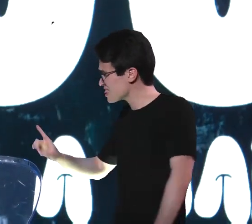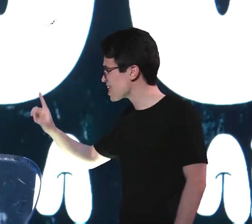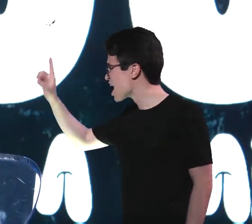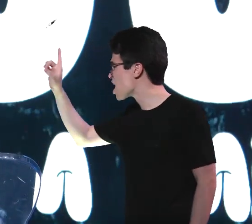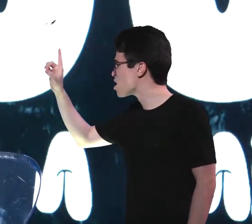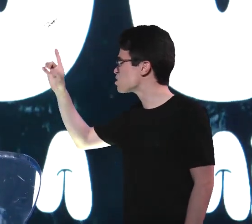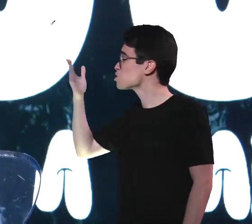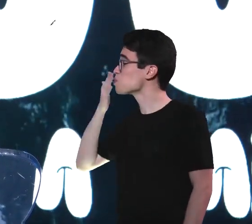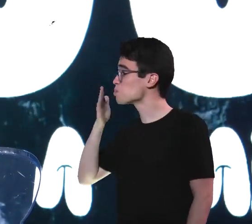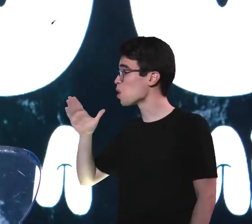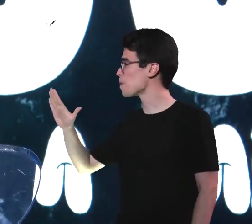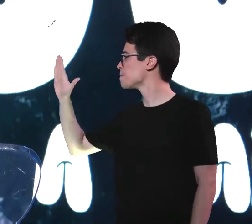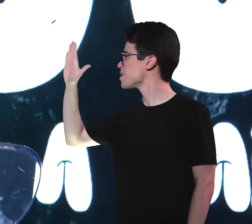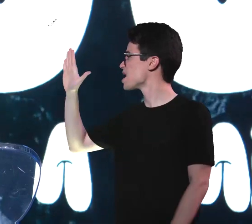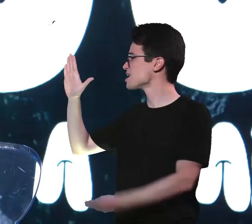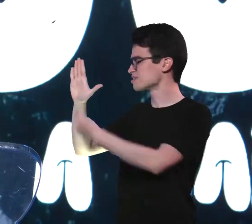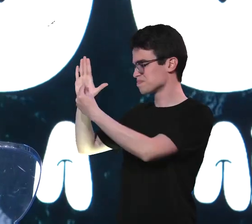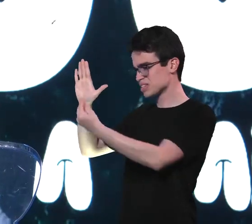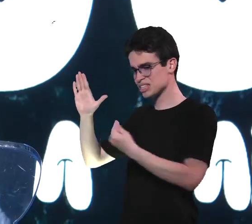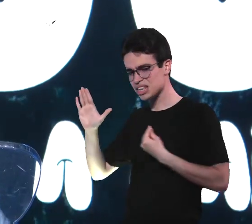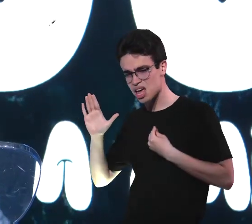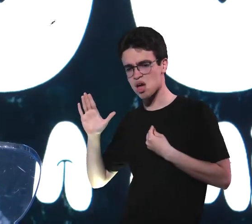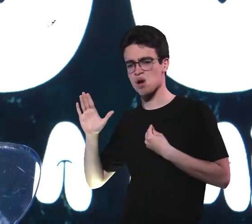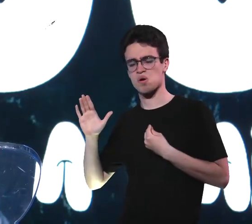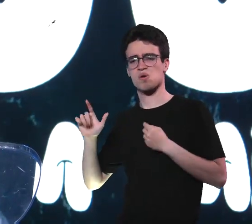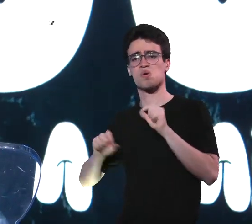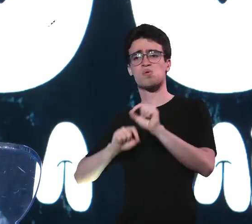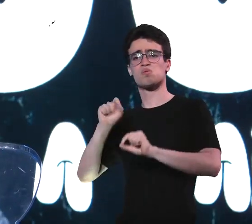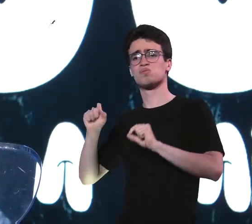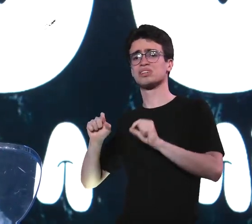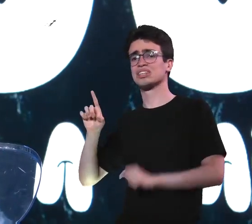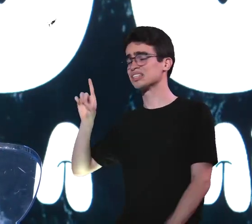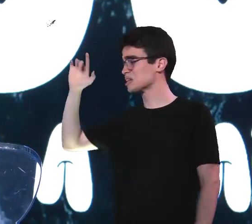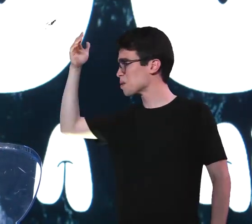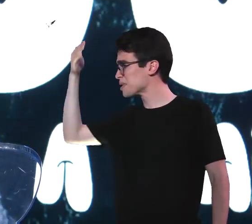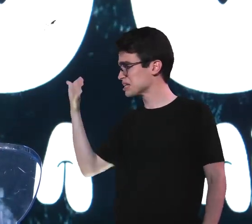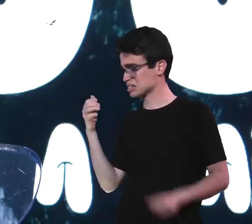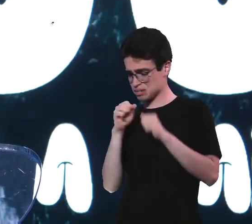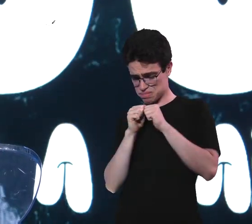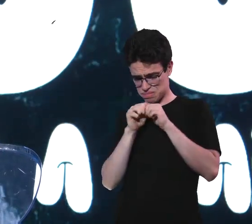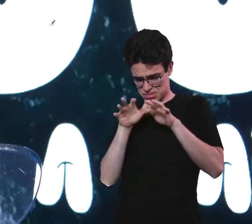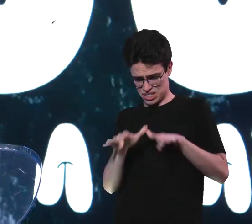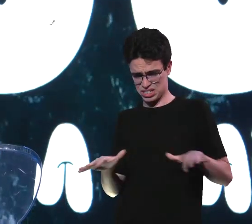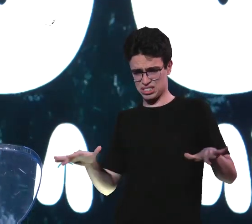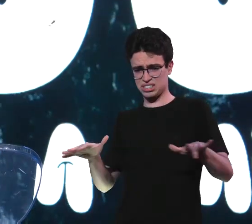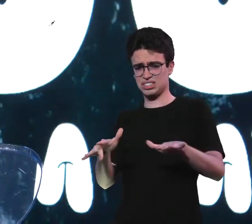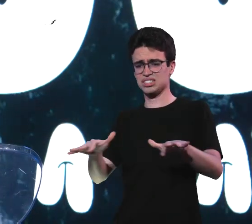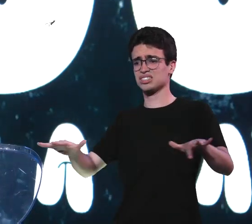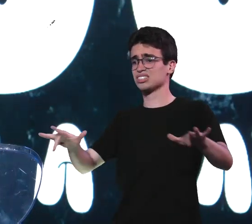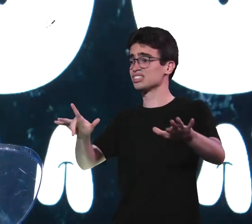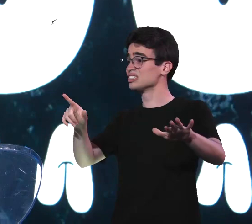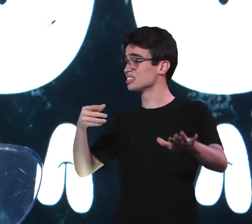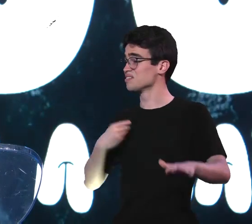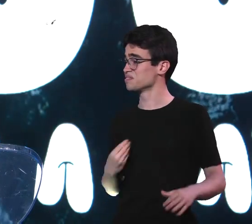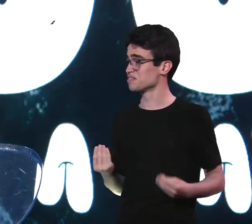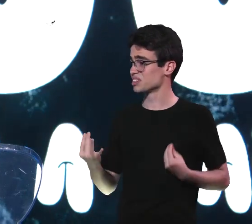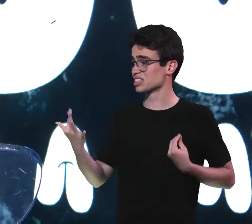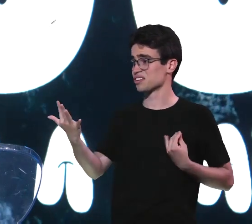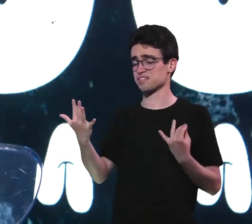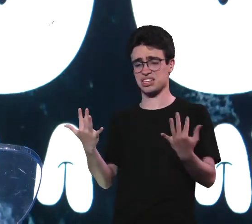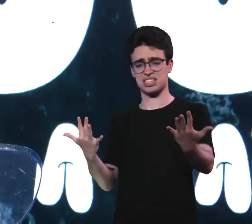uma promessa para nós, que onde o rio da presença de Deus, de adolescentes fluísse, tudo receberia